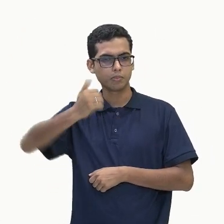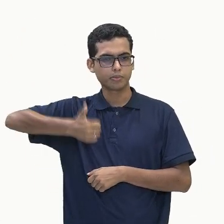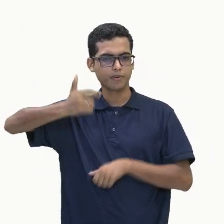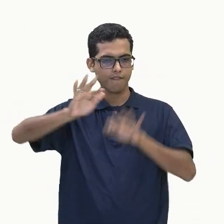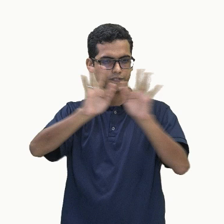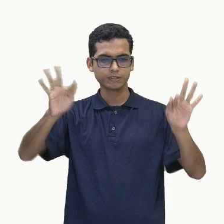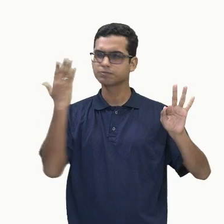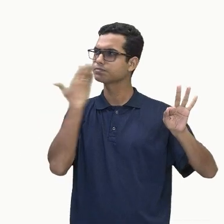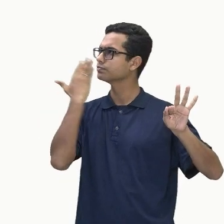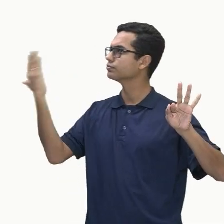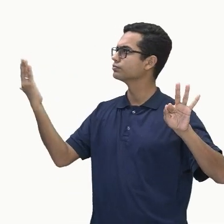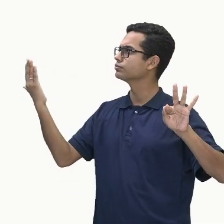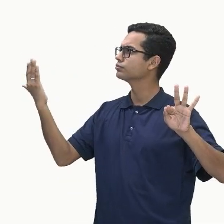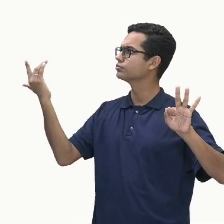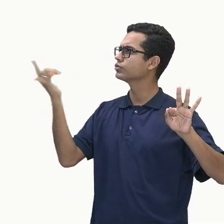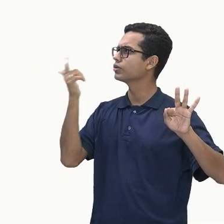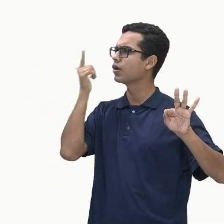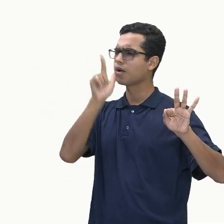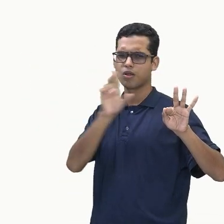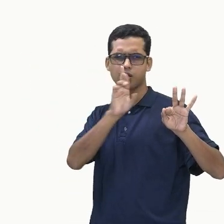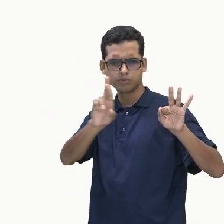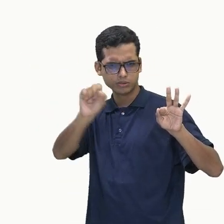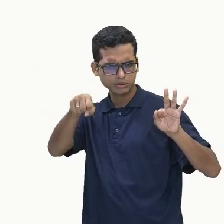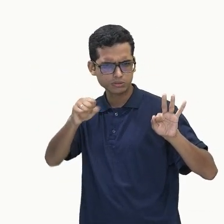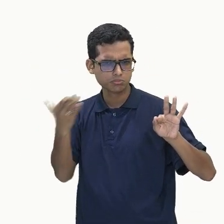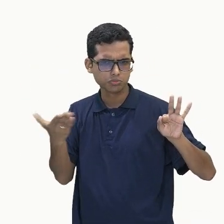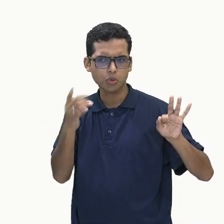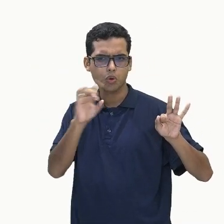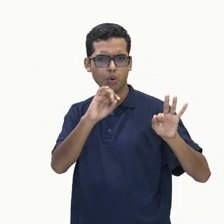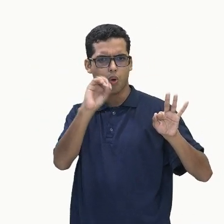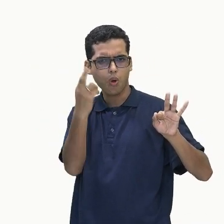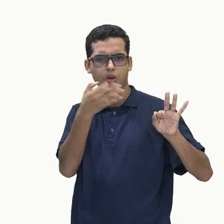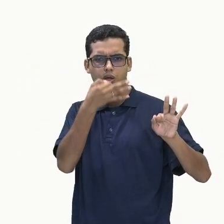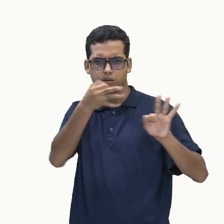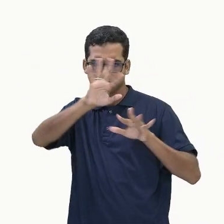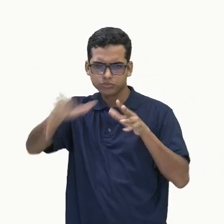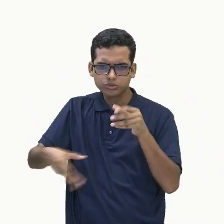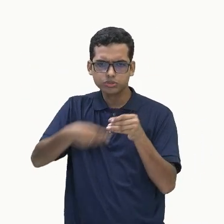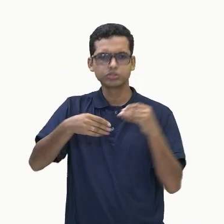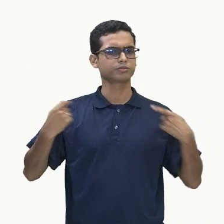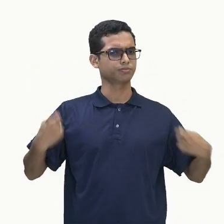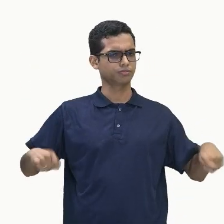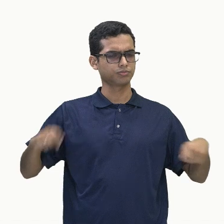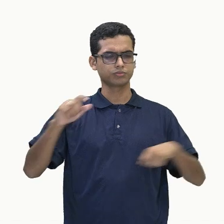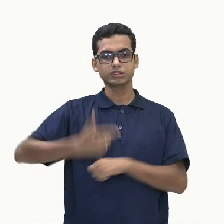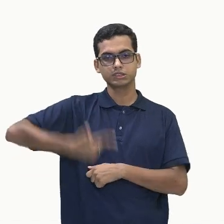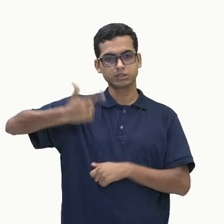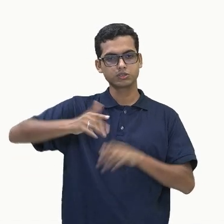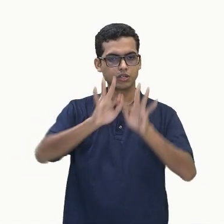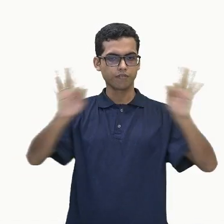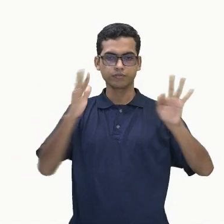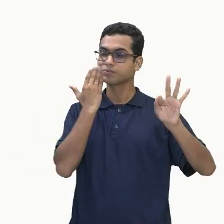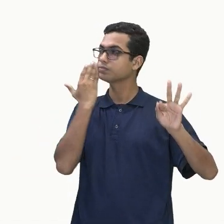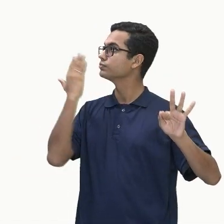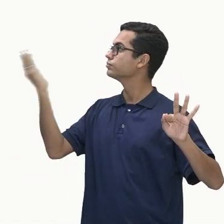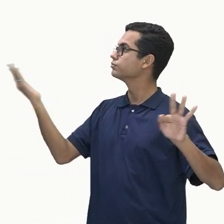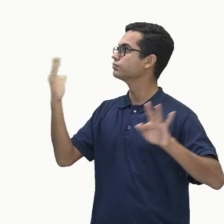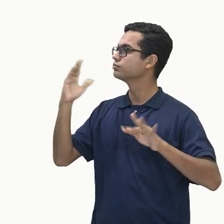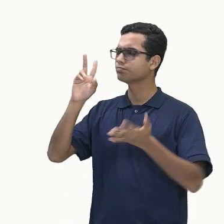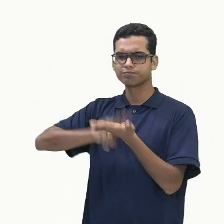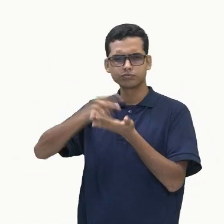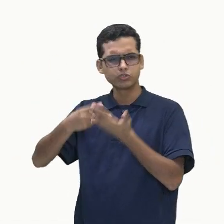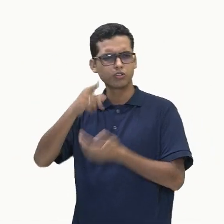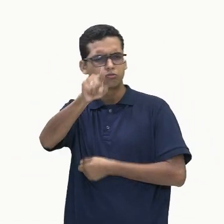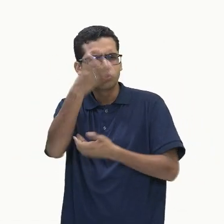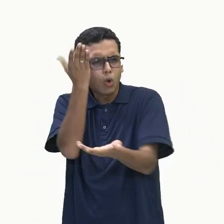como. A próxima. What are you studying now? O que você está estudando agora?